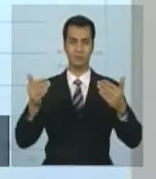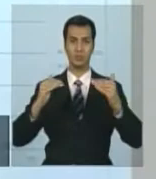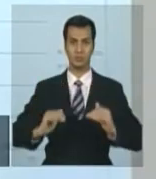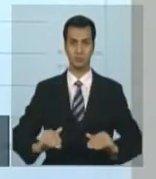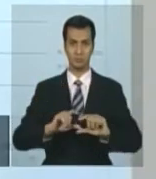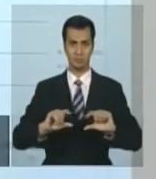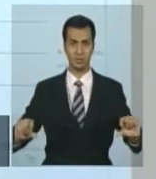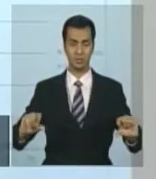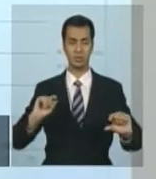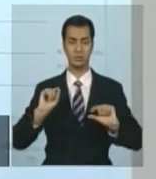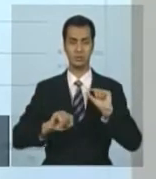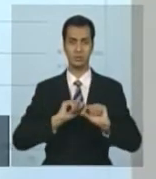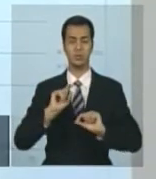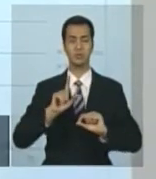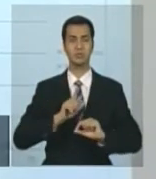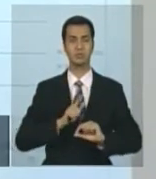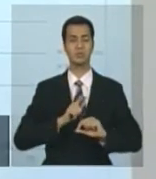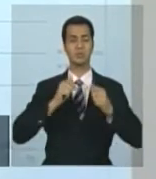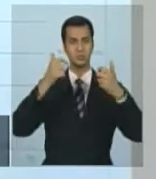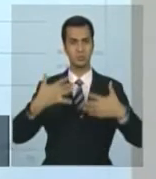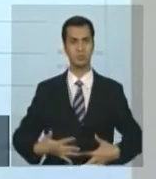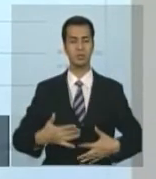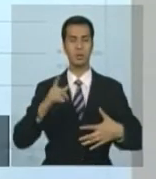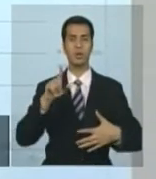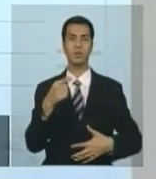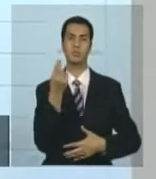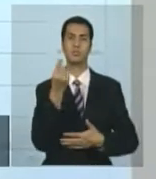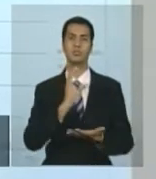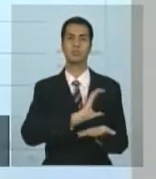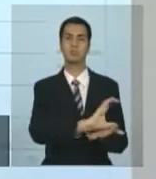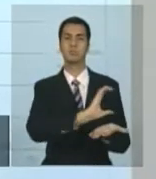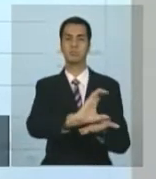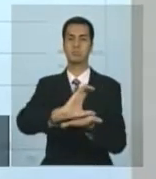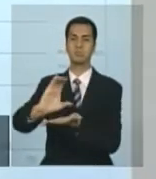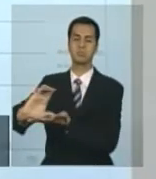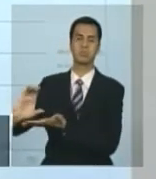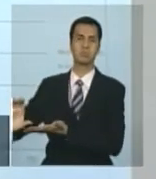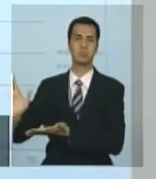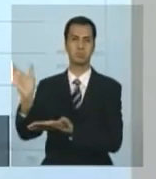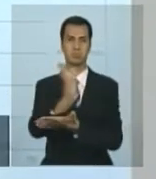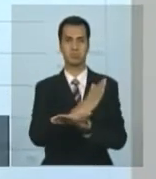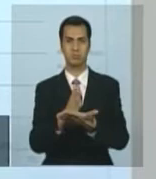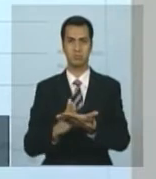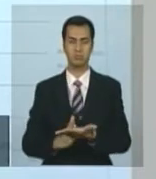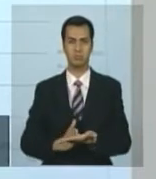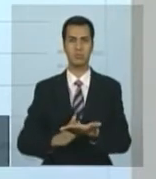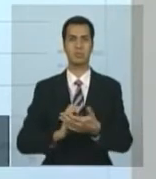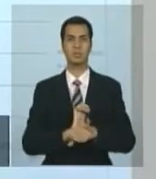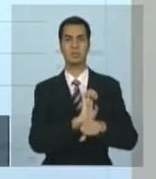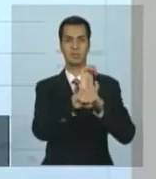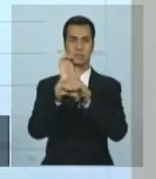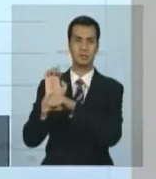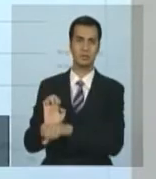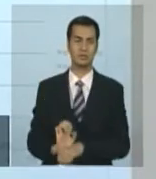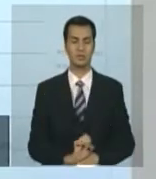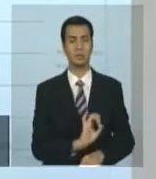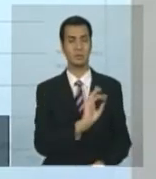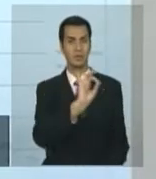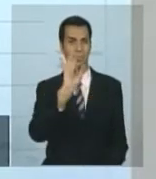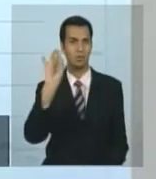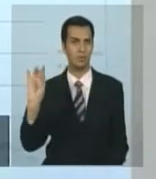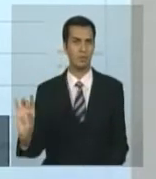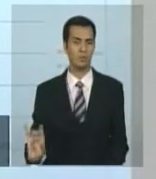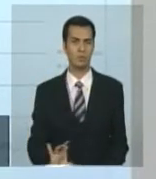nós temos a distribuição dos recursos por estado da federação,